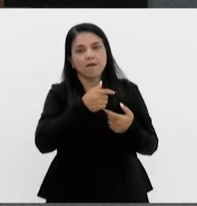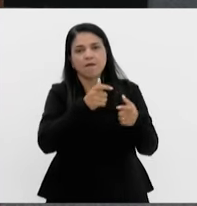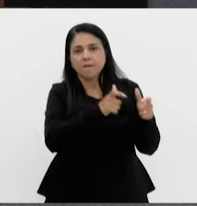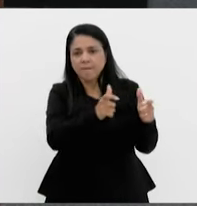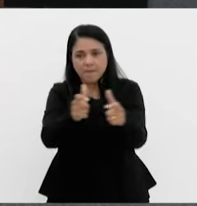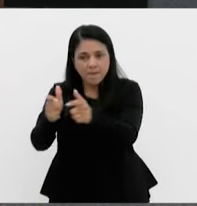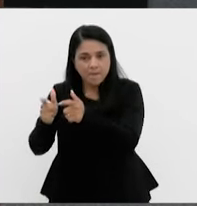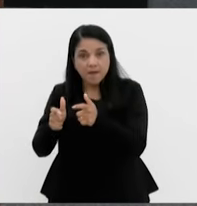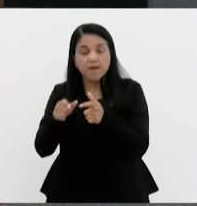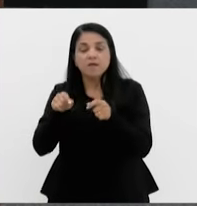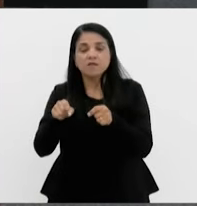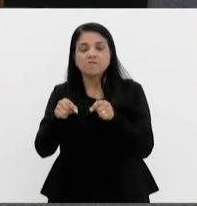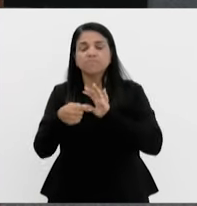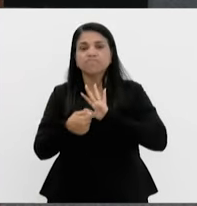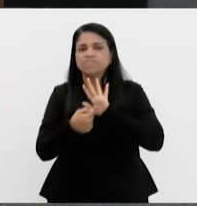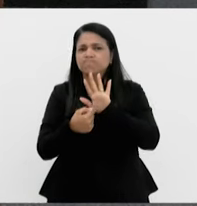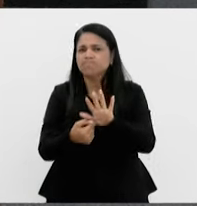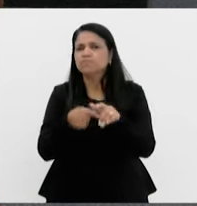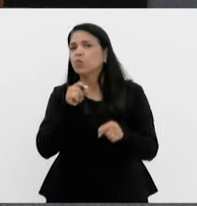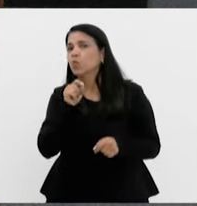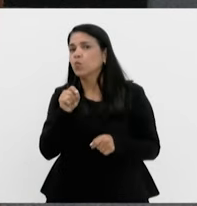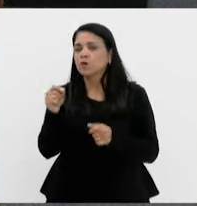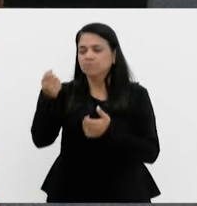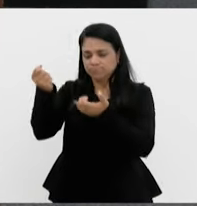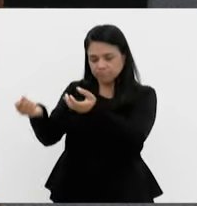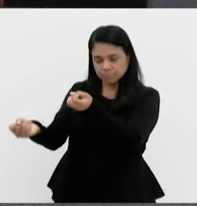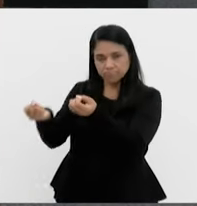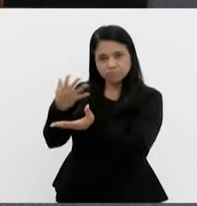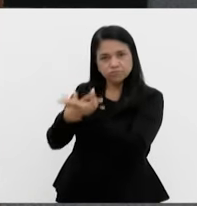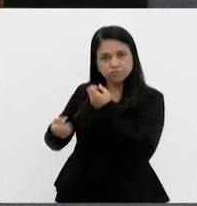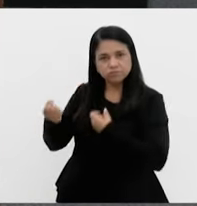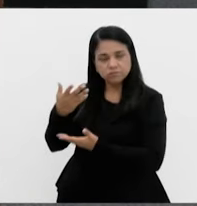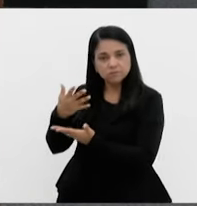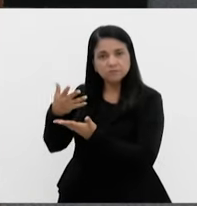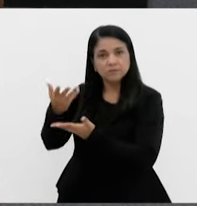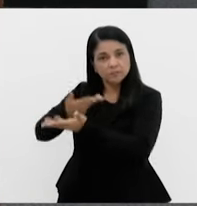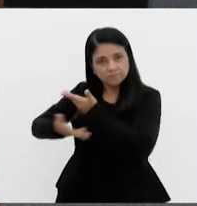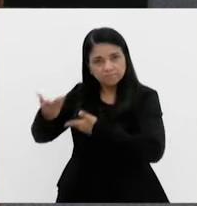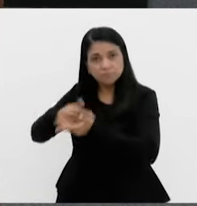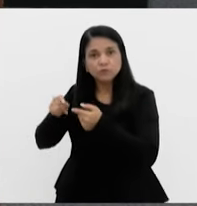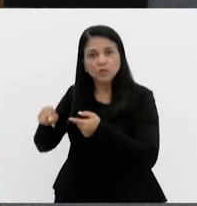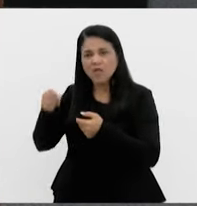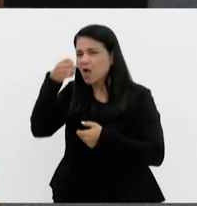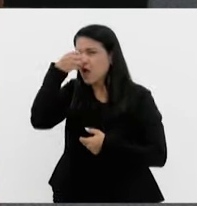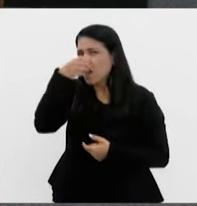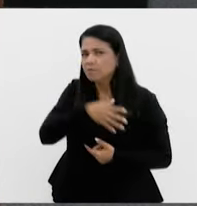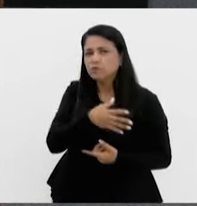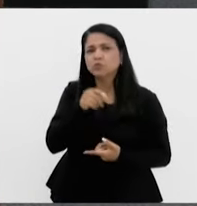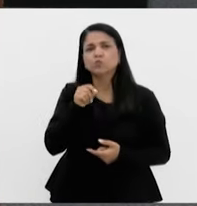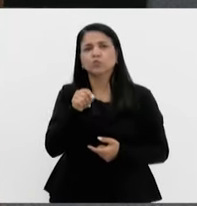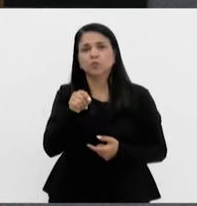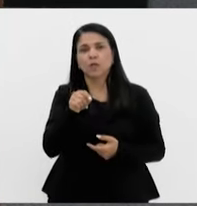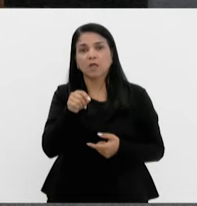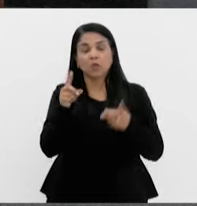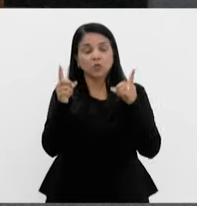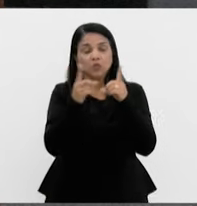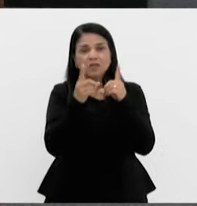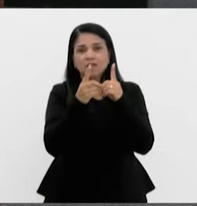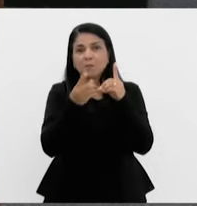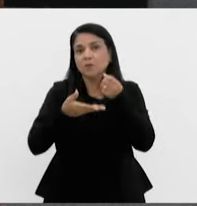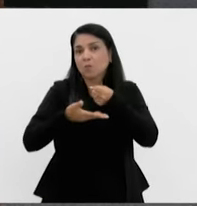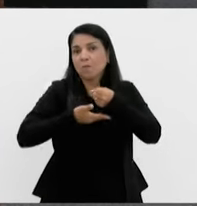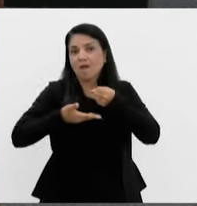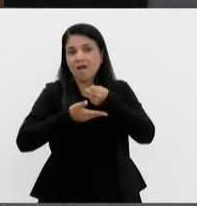atenção primária que é absurdo tudo que acontece de forma especial na minha cidade duc de